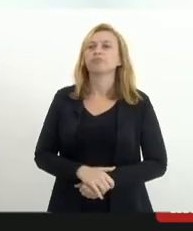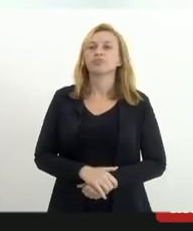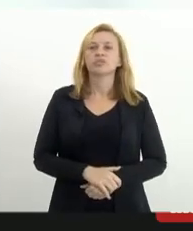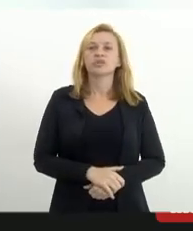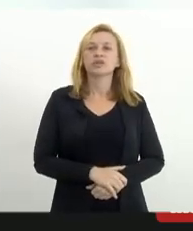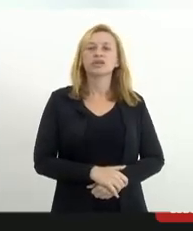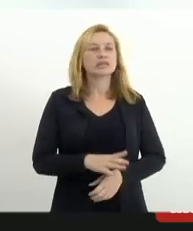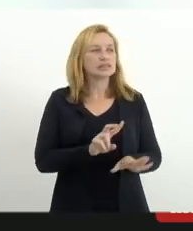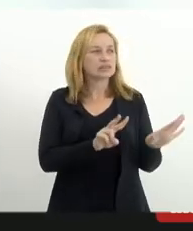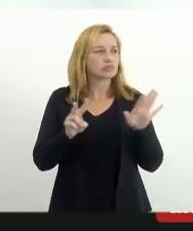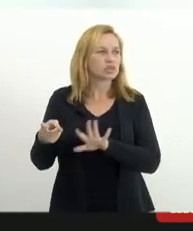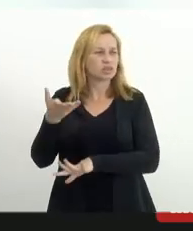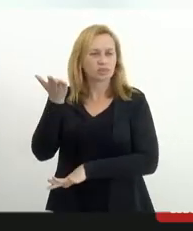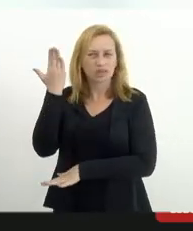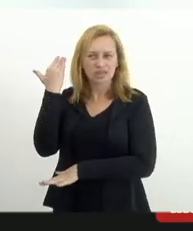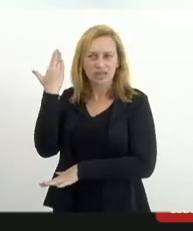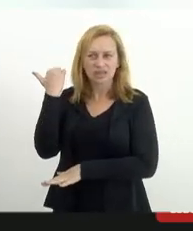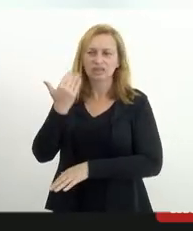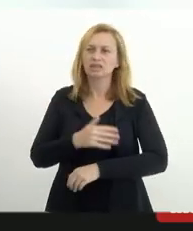Semana passada,